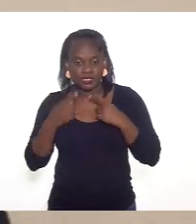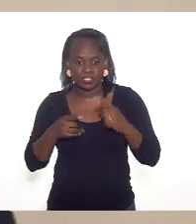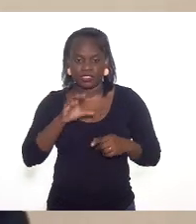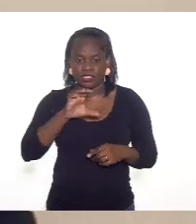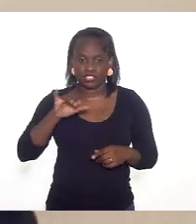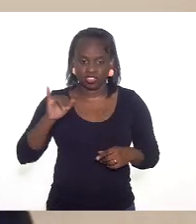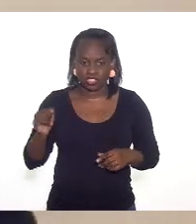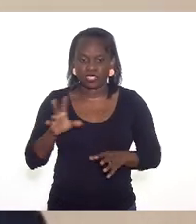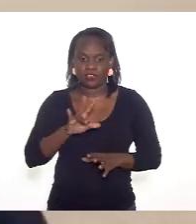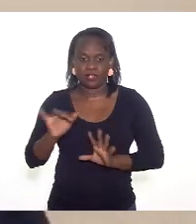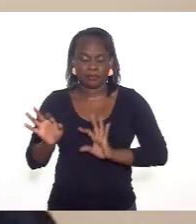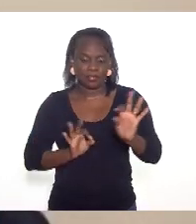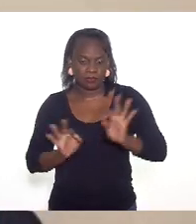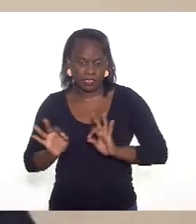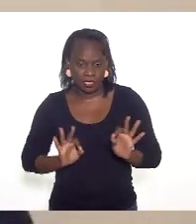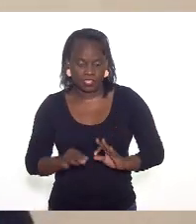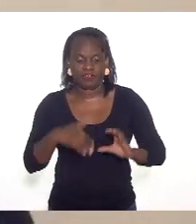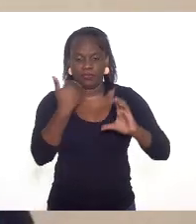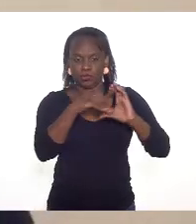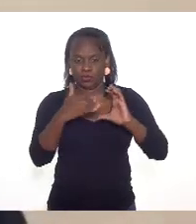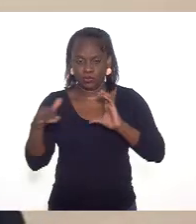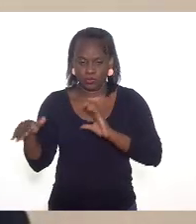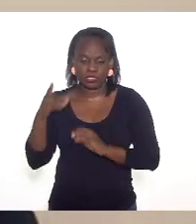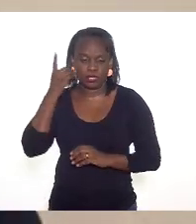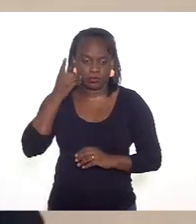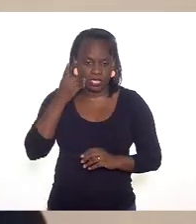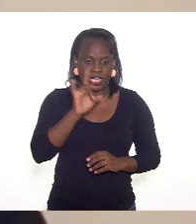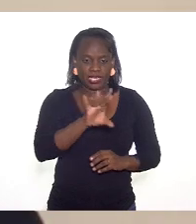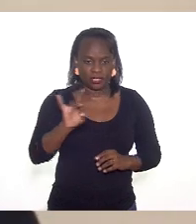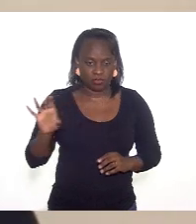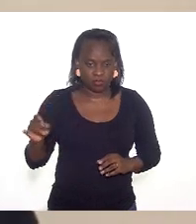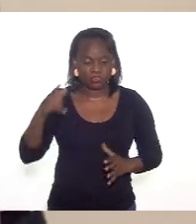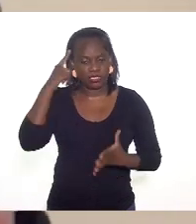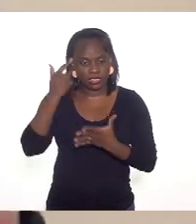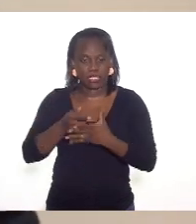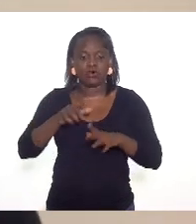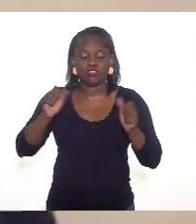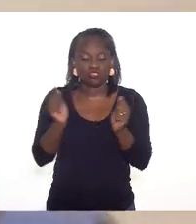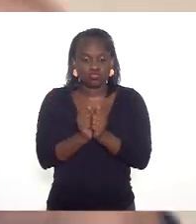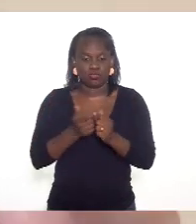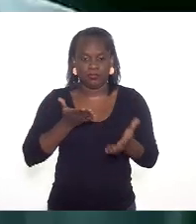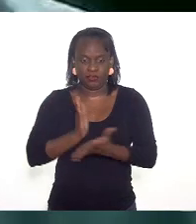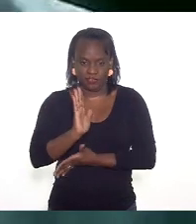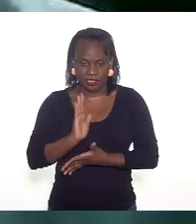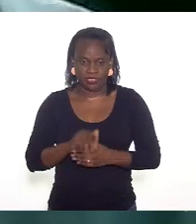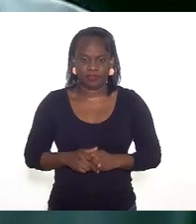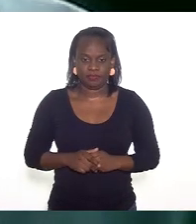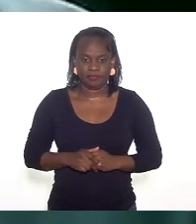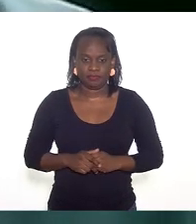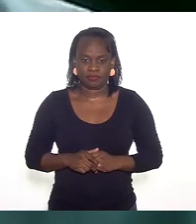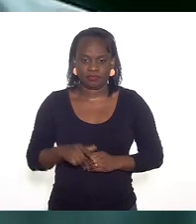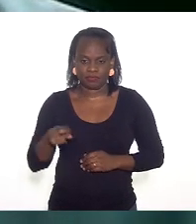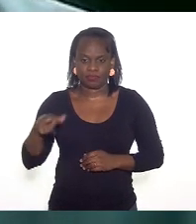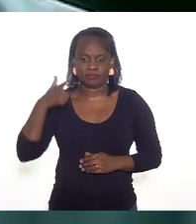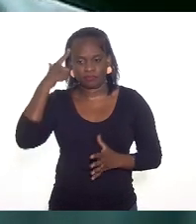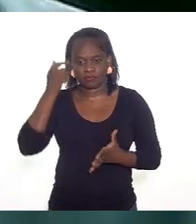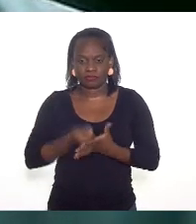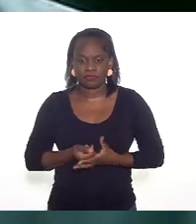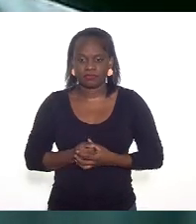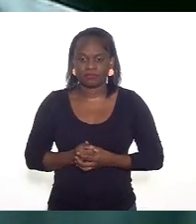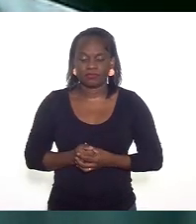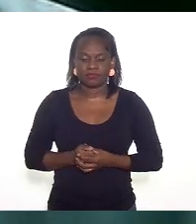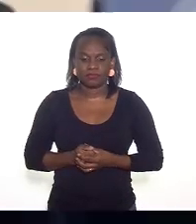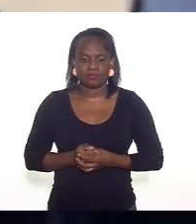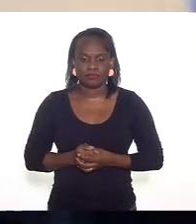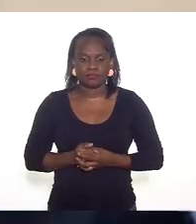CCJ vai preparar e eu vou encaminhar aos deputados o parecer para que a gente aprove junto um parecer... Para debater isso,